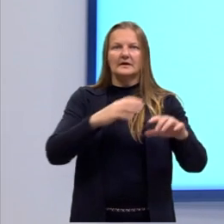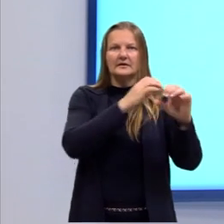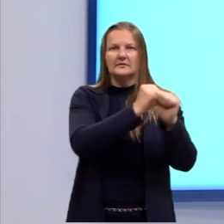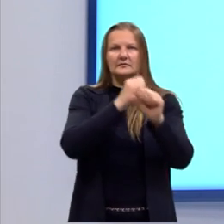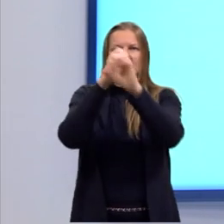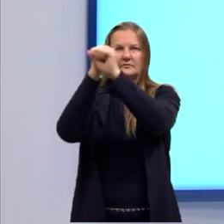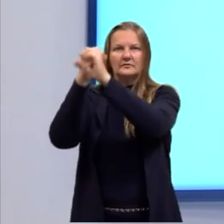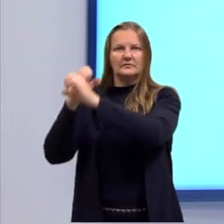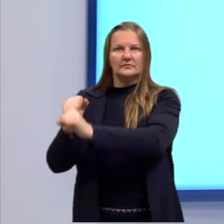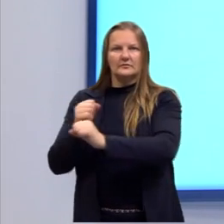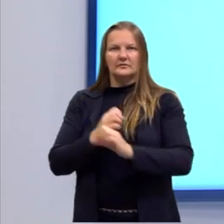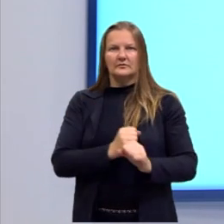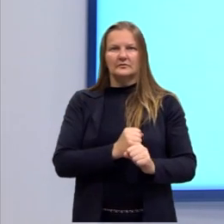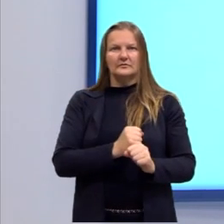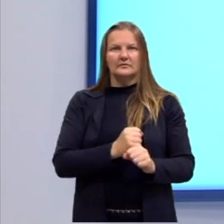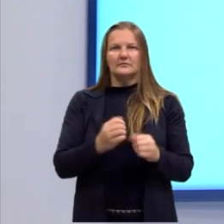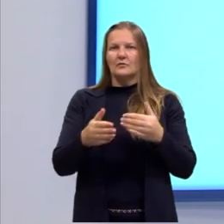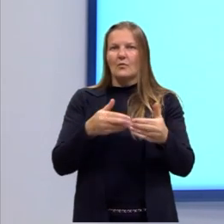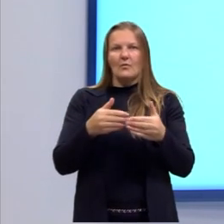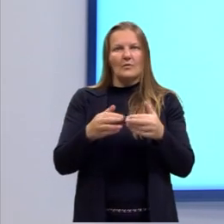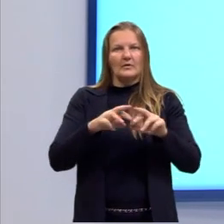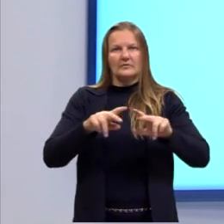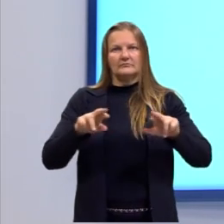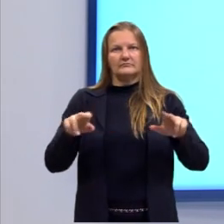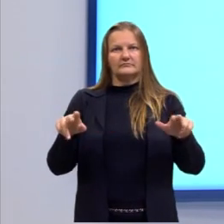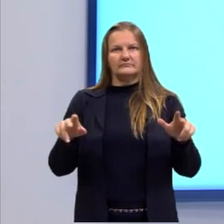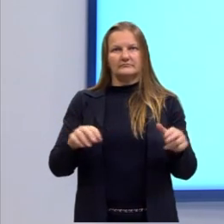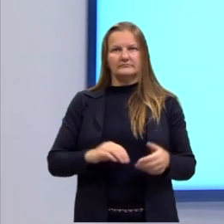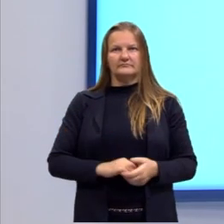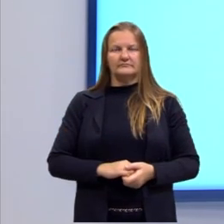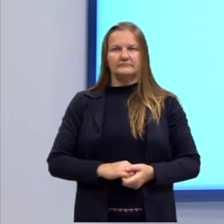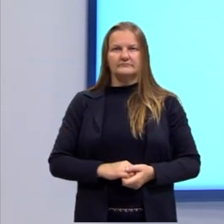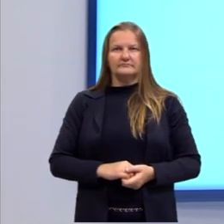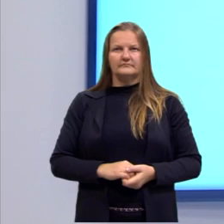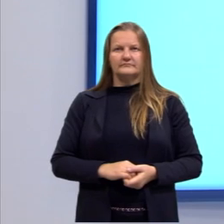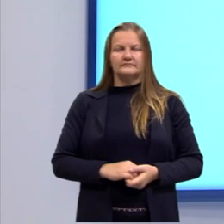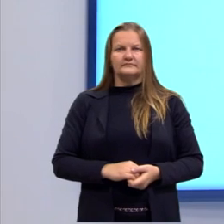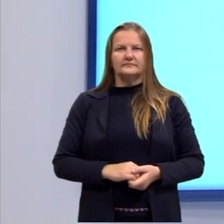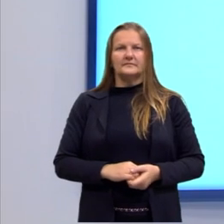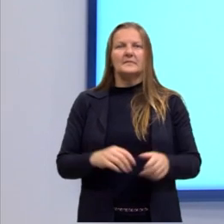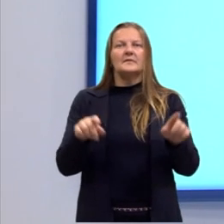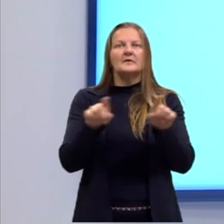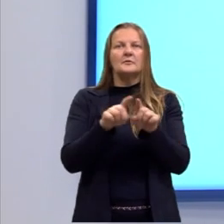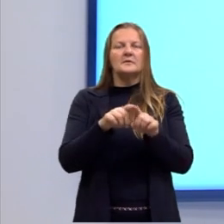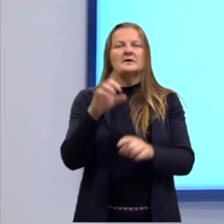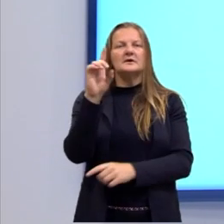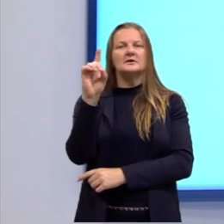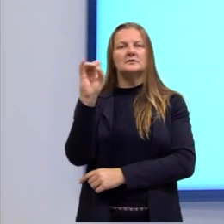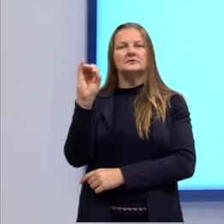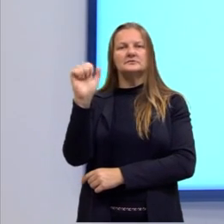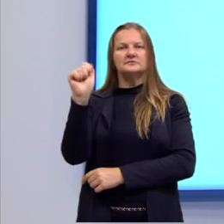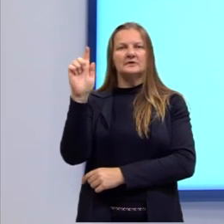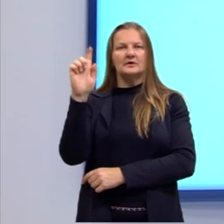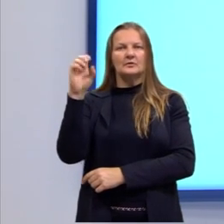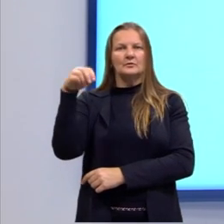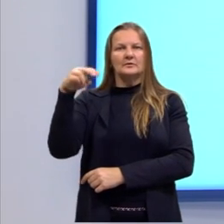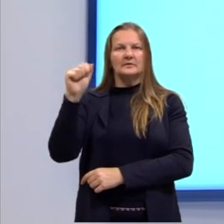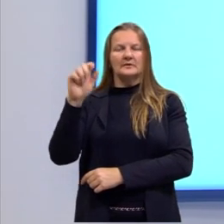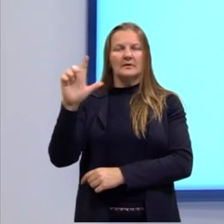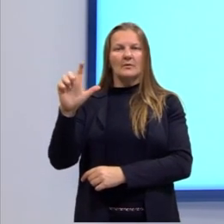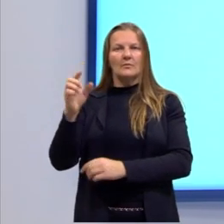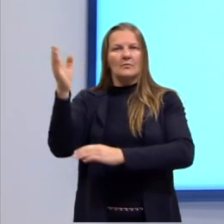perímetro para um retângulo qualquer e a diagonal do retângulo ela pode ser